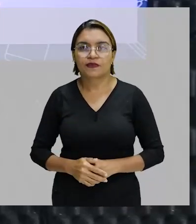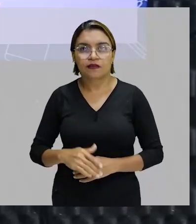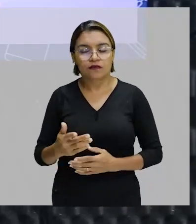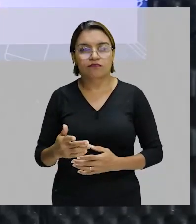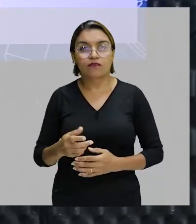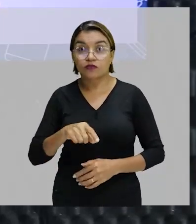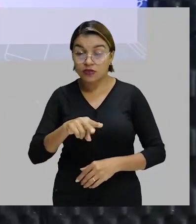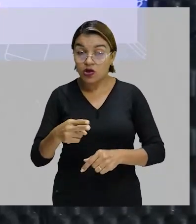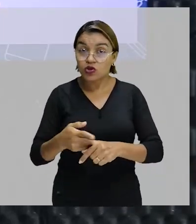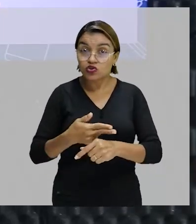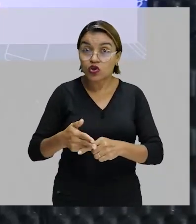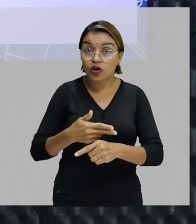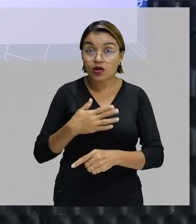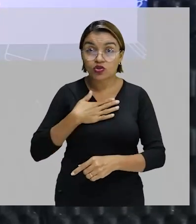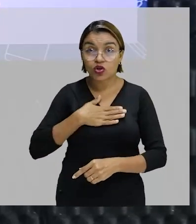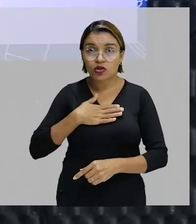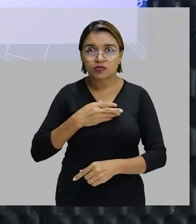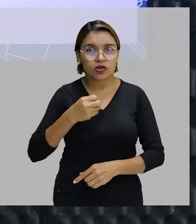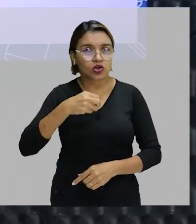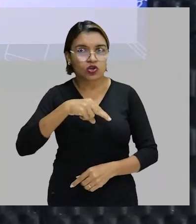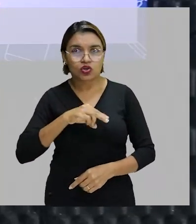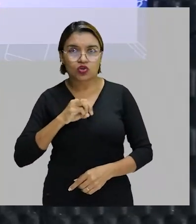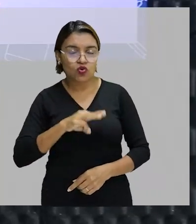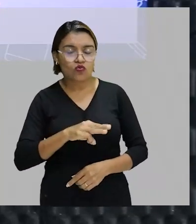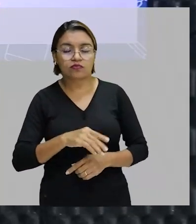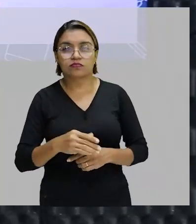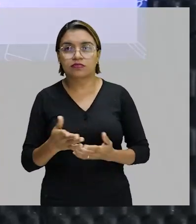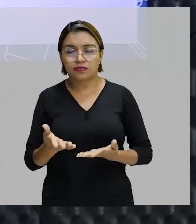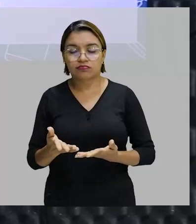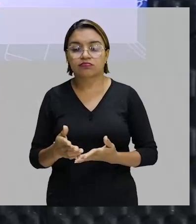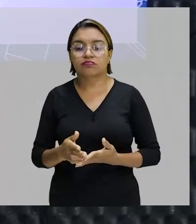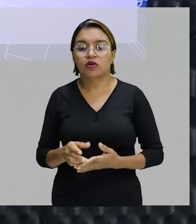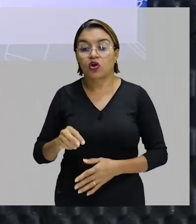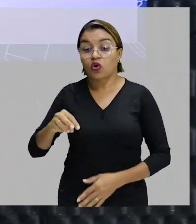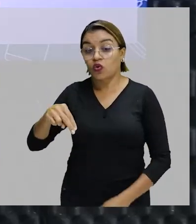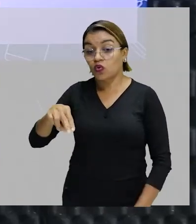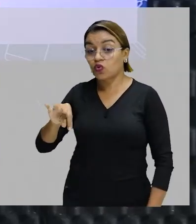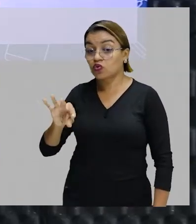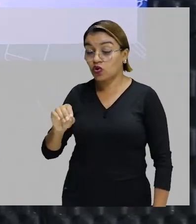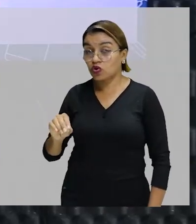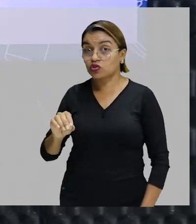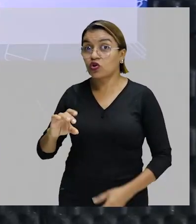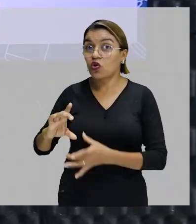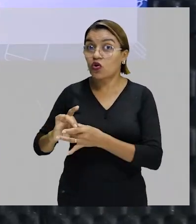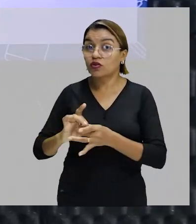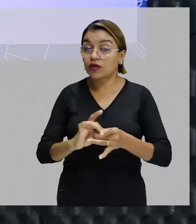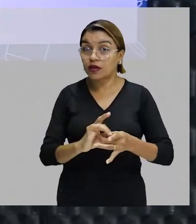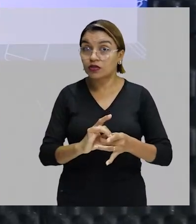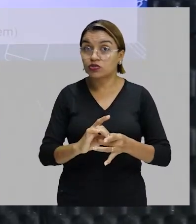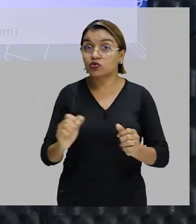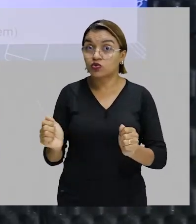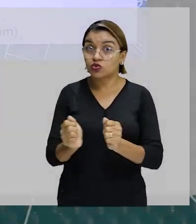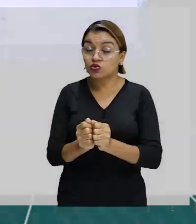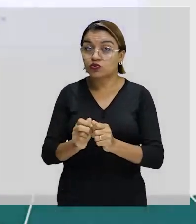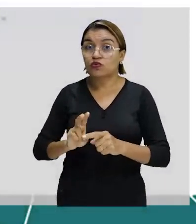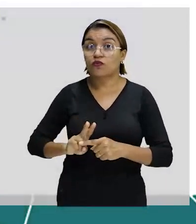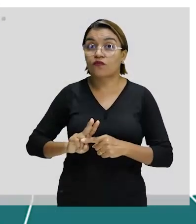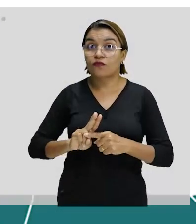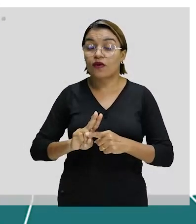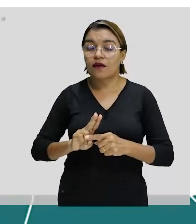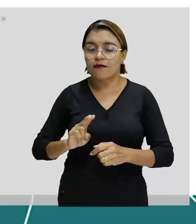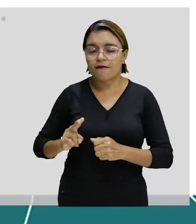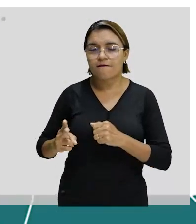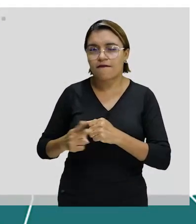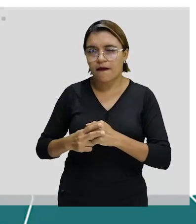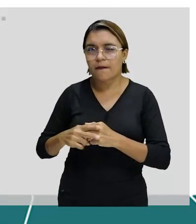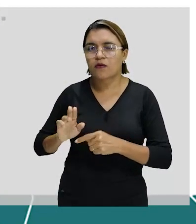aí seria o no. O not só é usado nesse contexto quando ele vem acompanhado de um verbo auxiliar, tá bom?